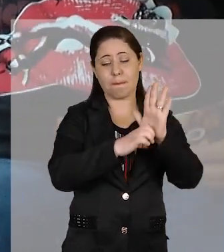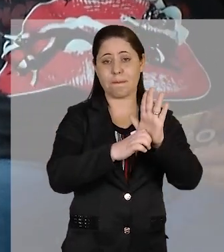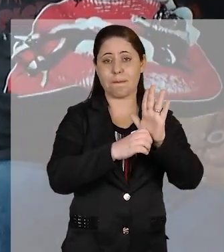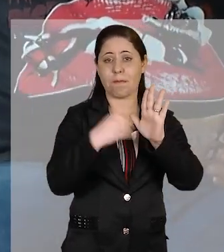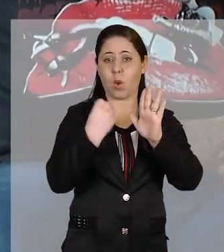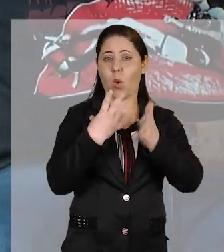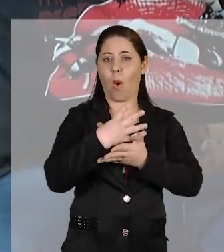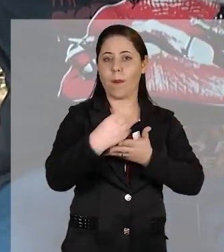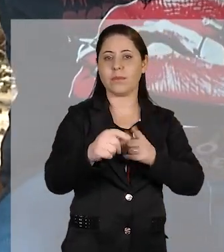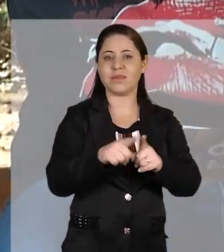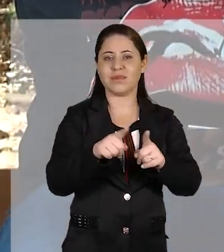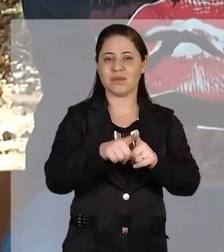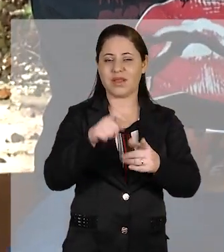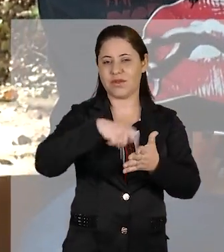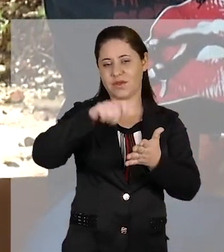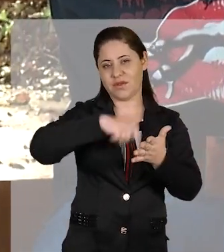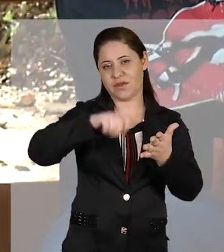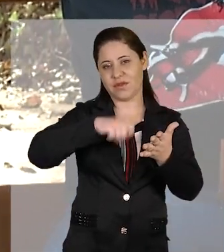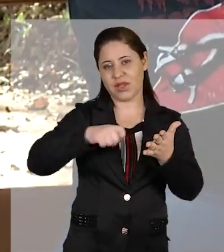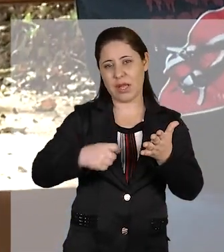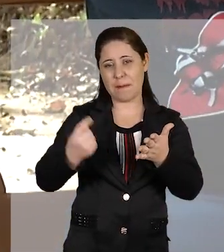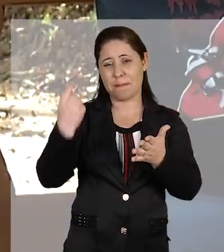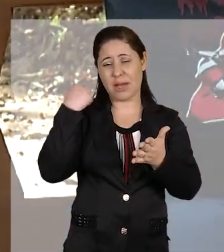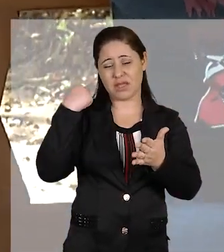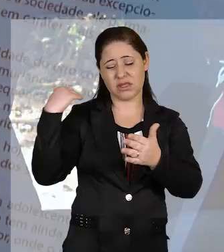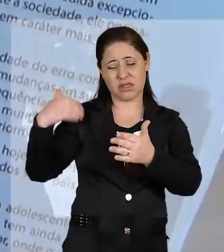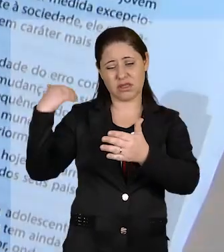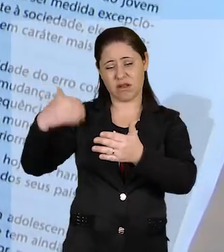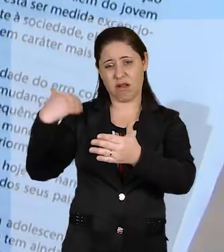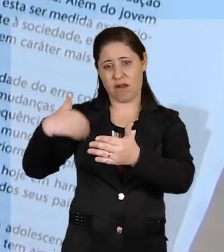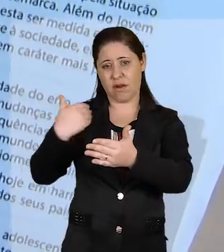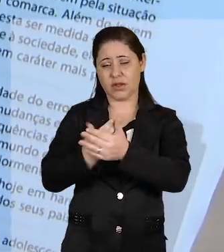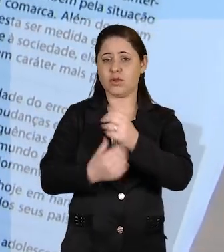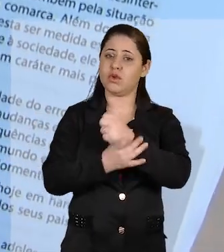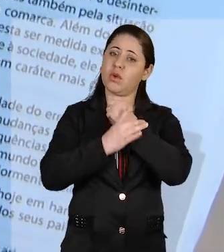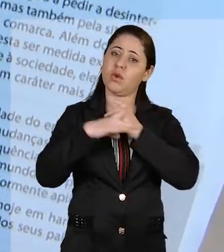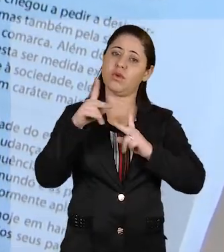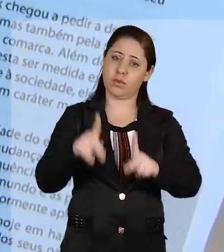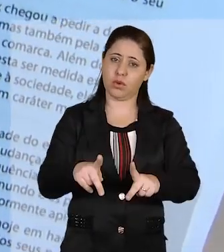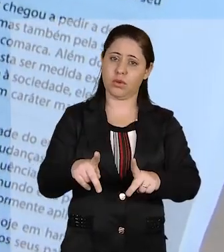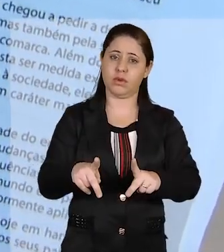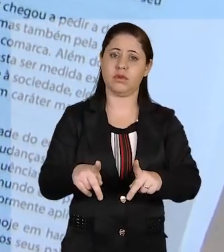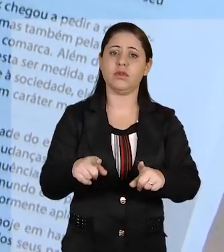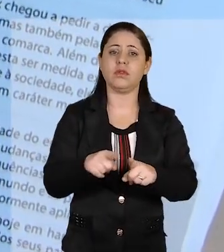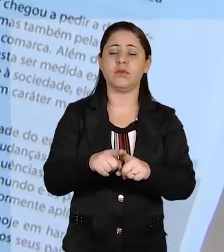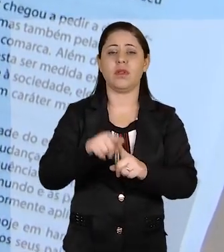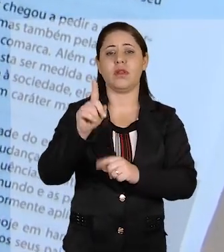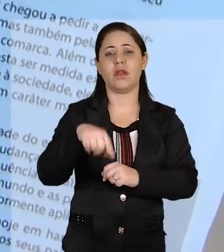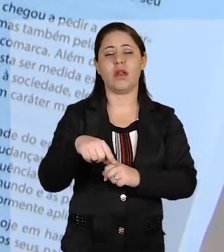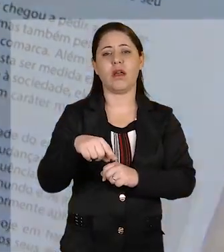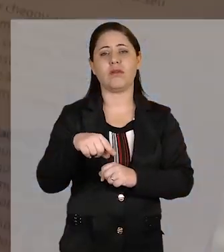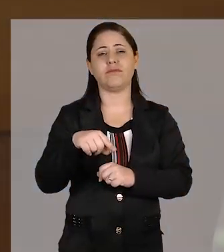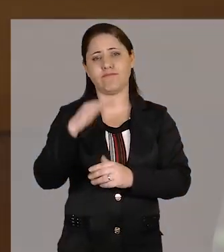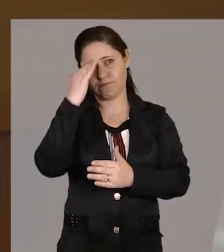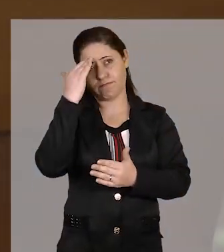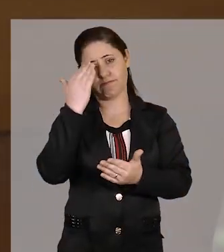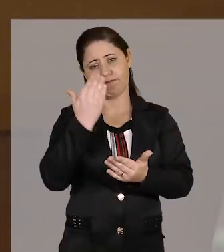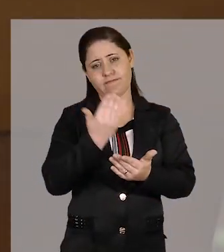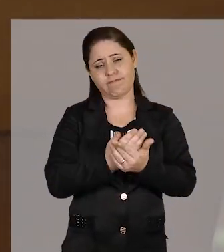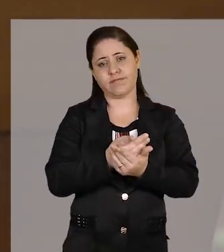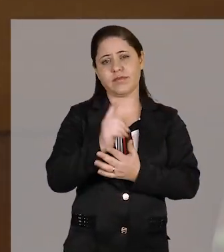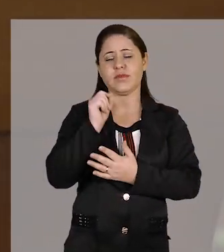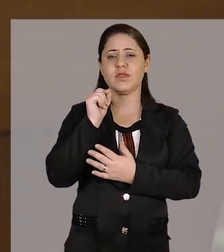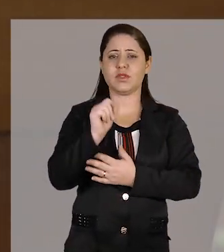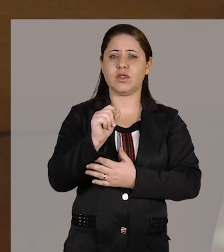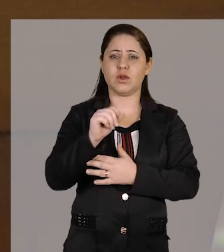modelos de petições, alguns dos modelos que a gente fez ao longo do trabalho na Defensoria Pública. E eu acredito assim